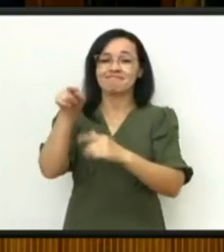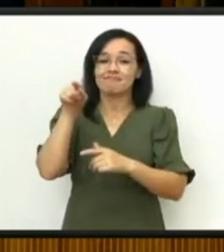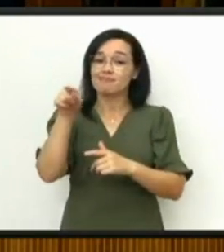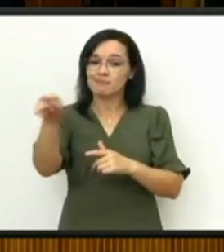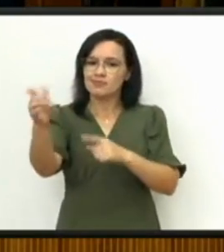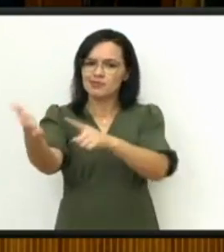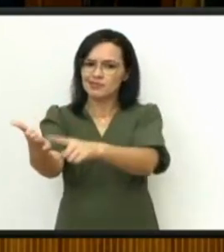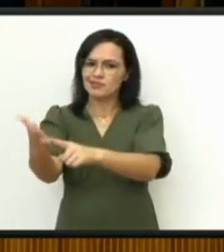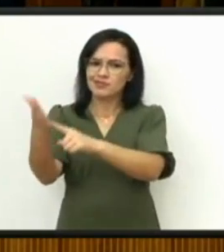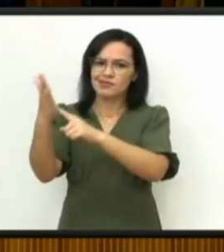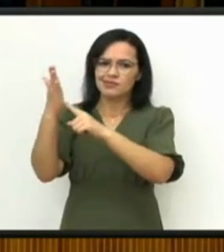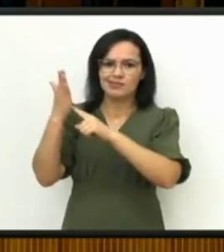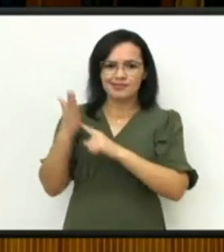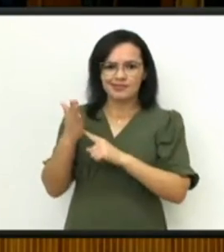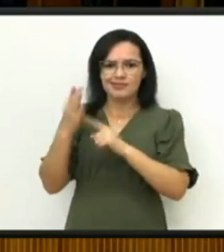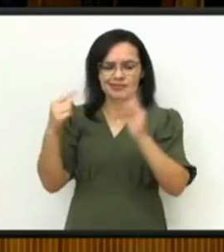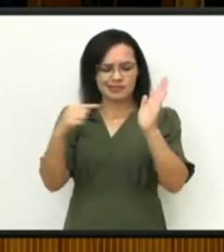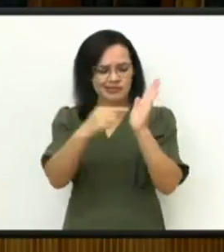esperou. Vai